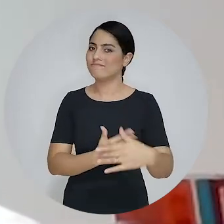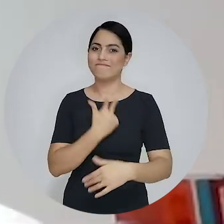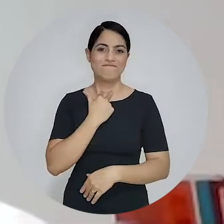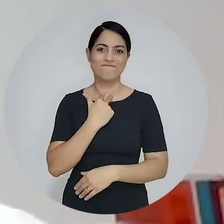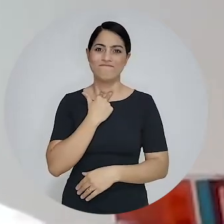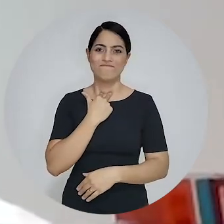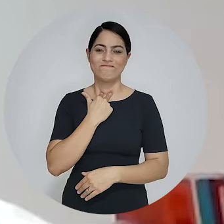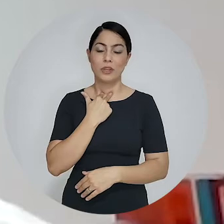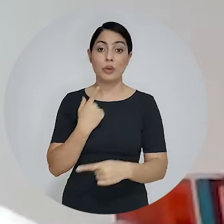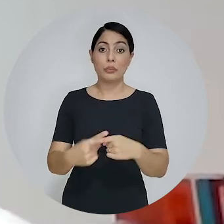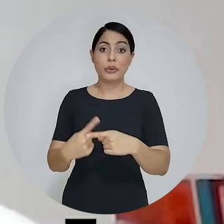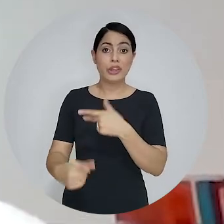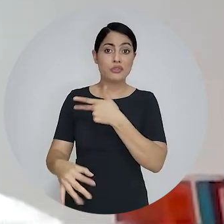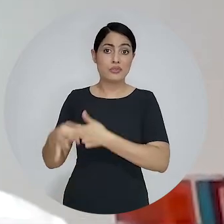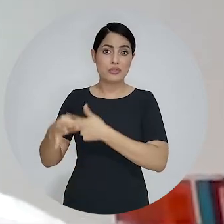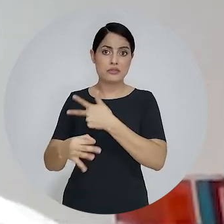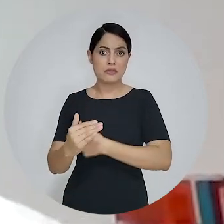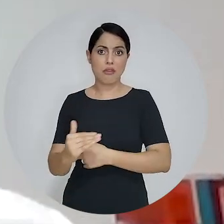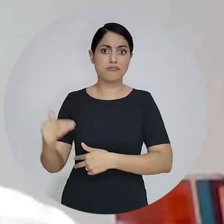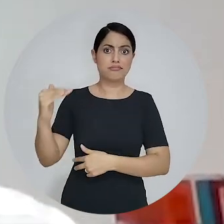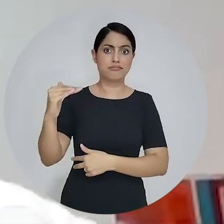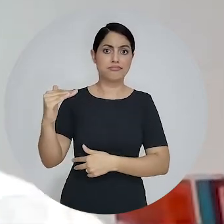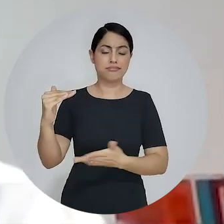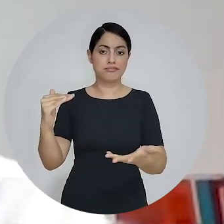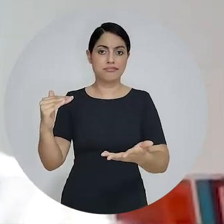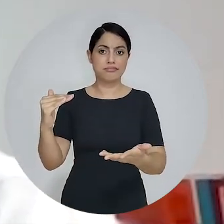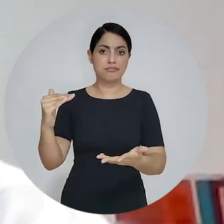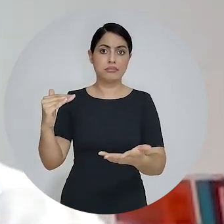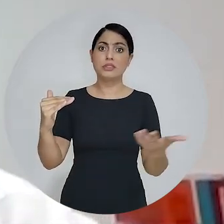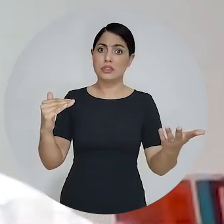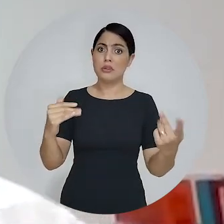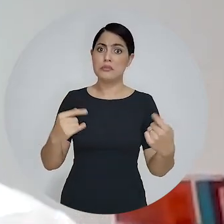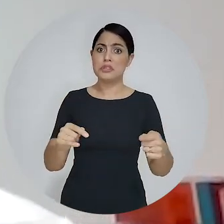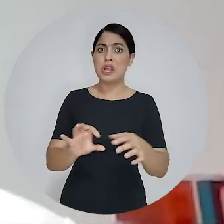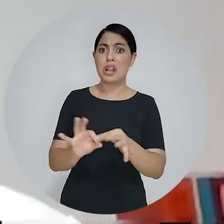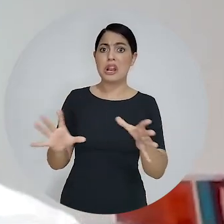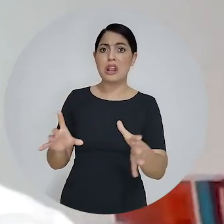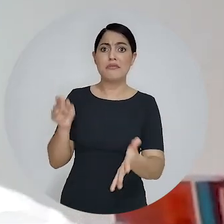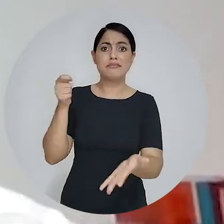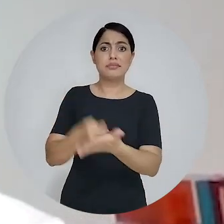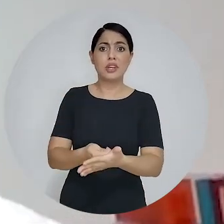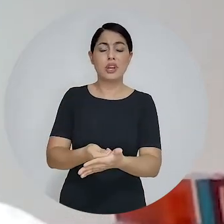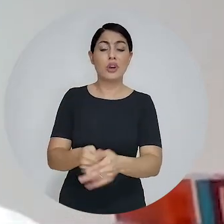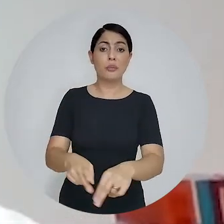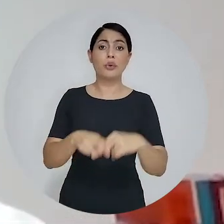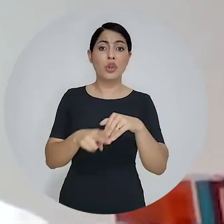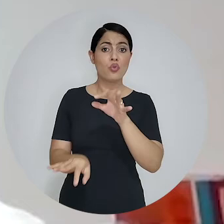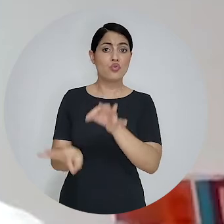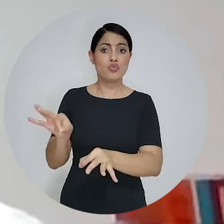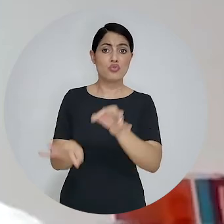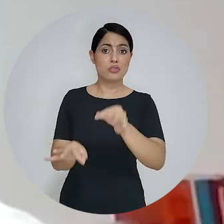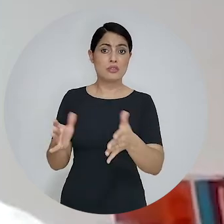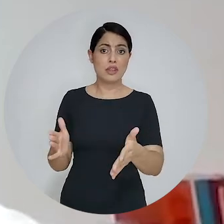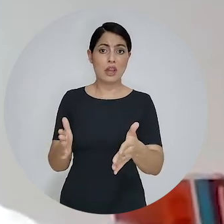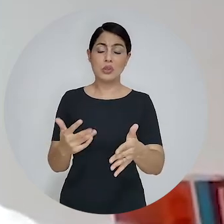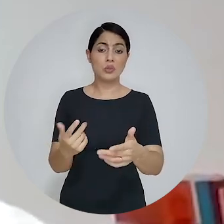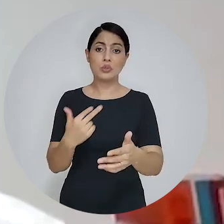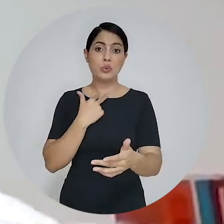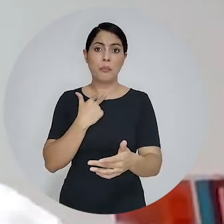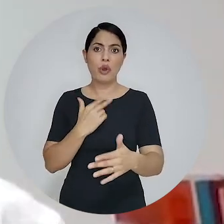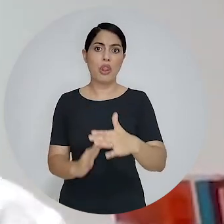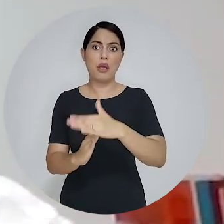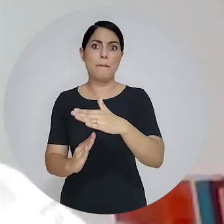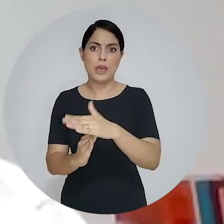impor limite às condenações judiciais, para quem quer que seja, né? As condenações judiciais têm que estar livres para serem feitas pelo